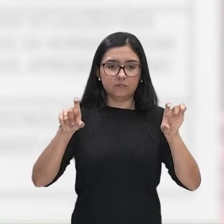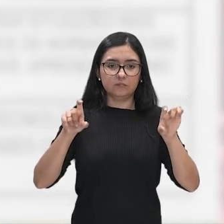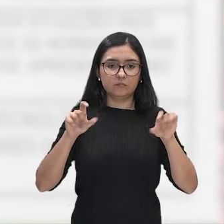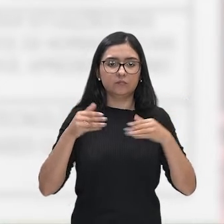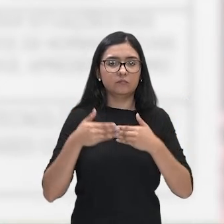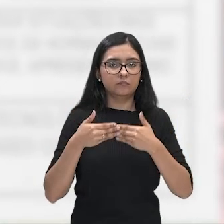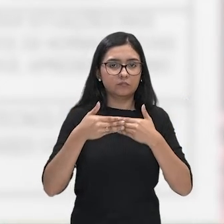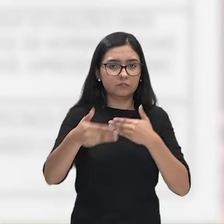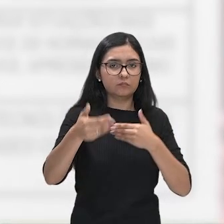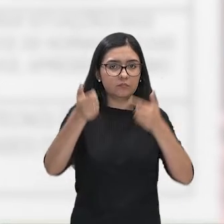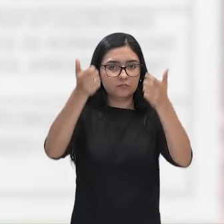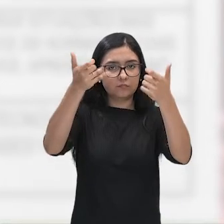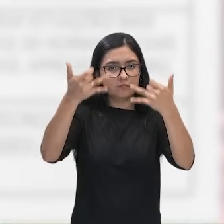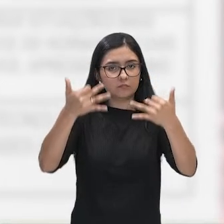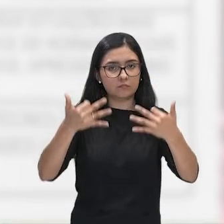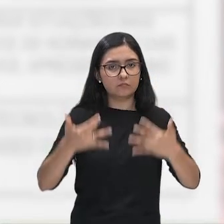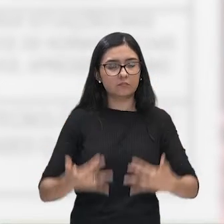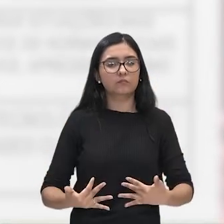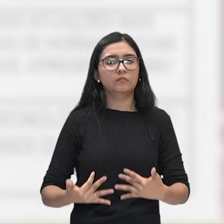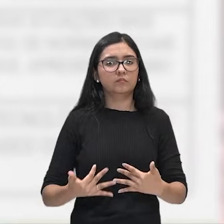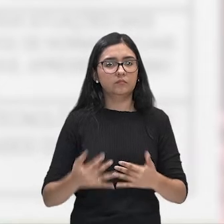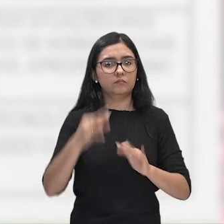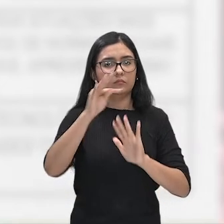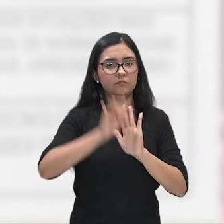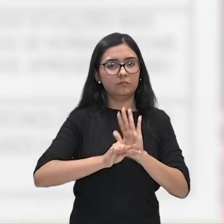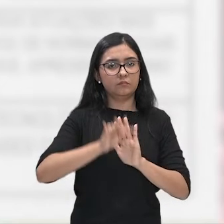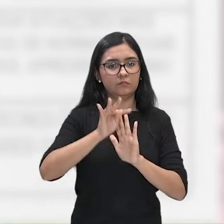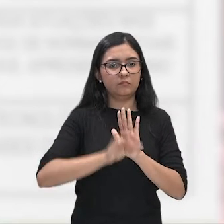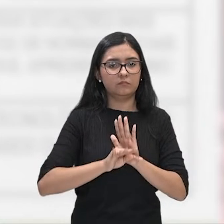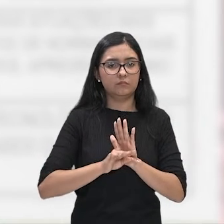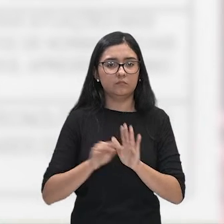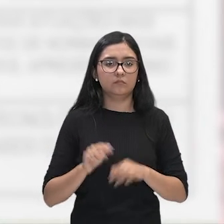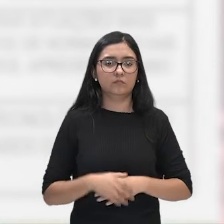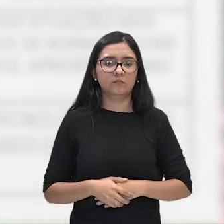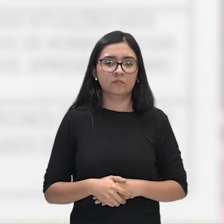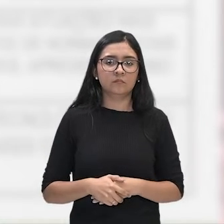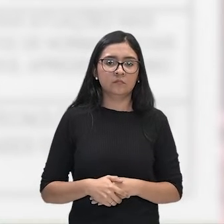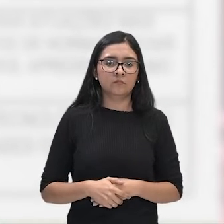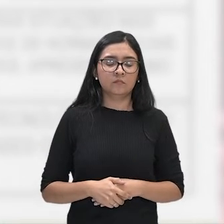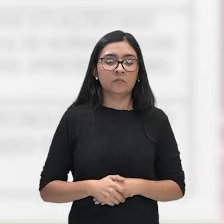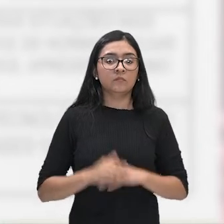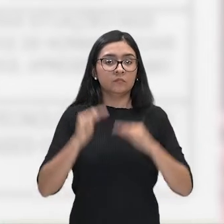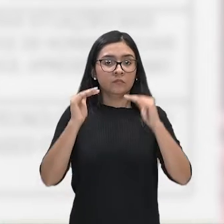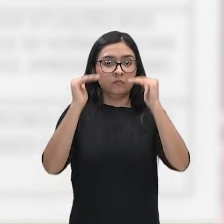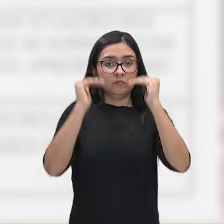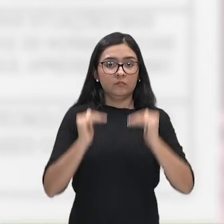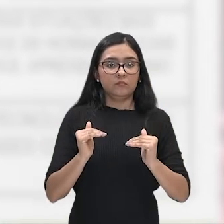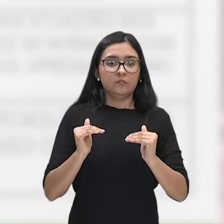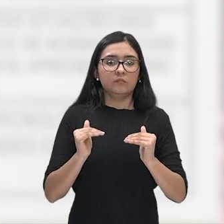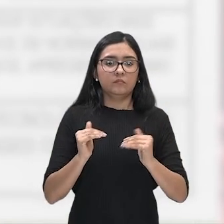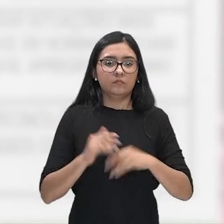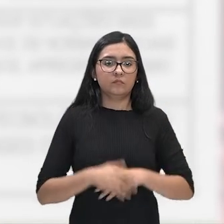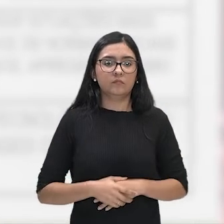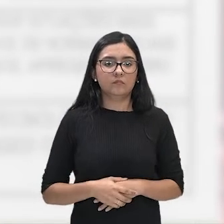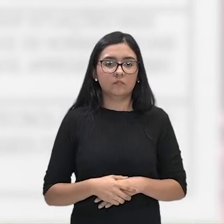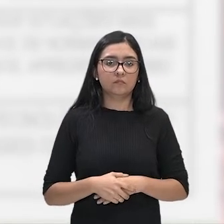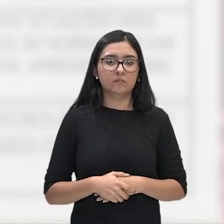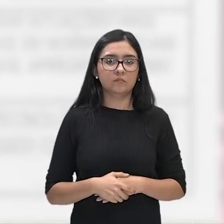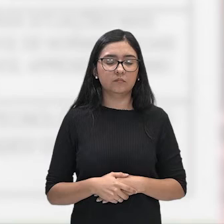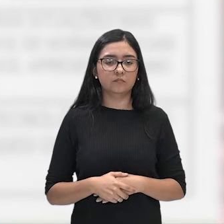ele vai tomar forma através de outros tópicos. E agora vamos para o debate.